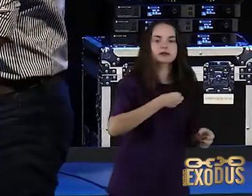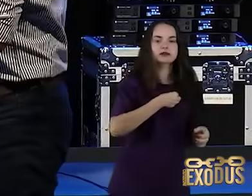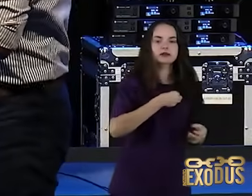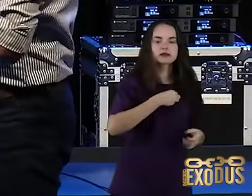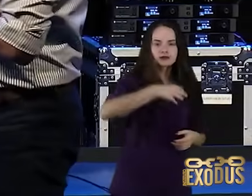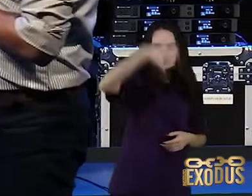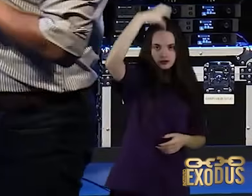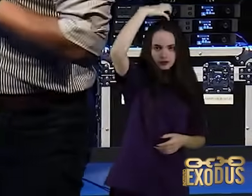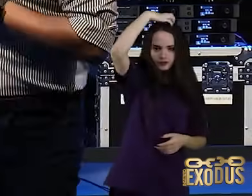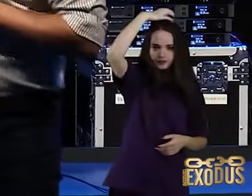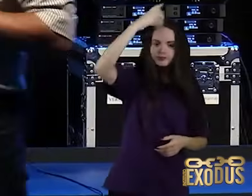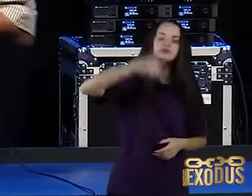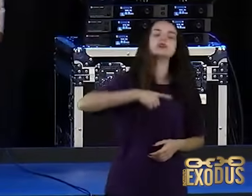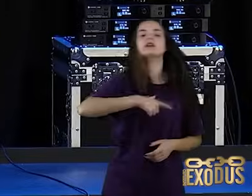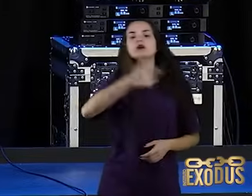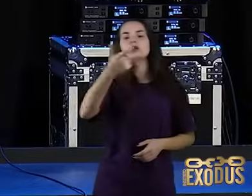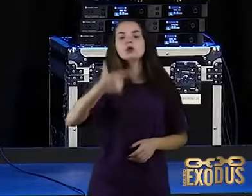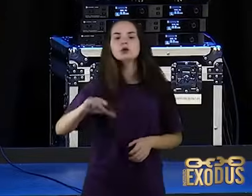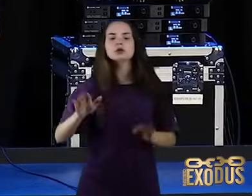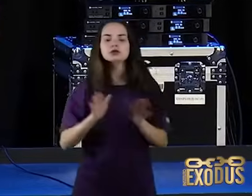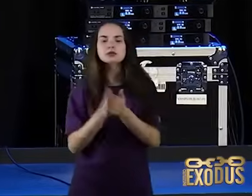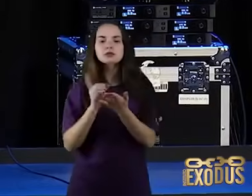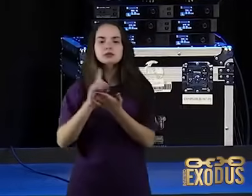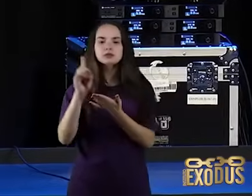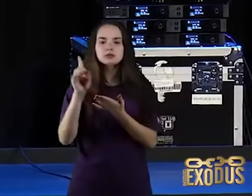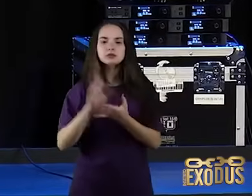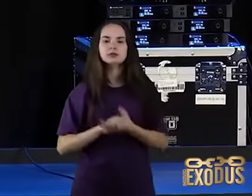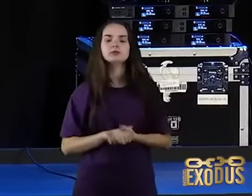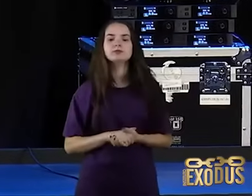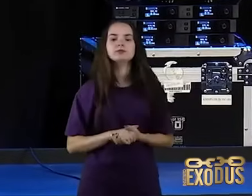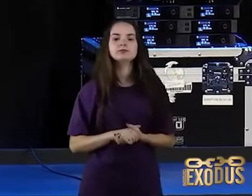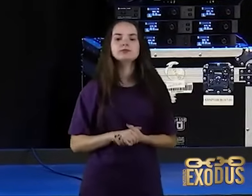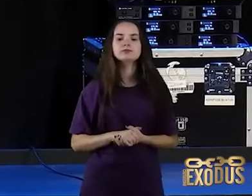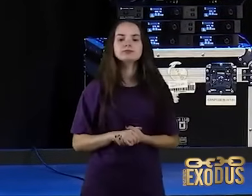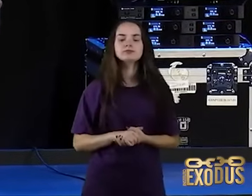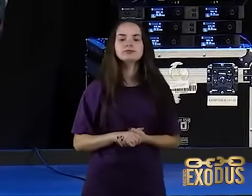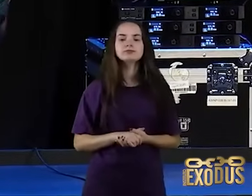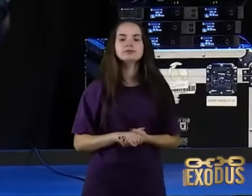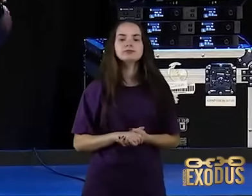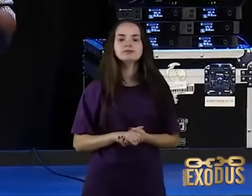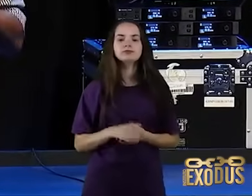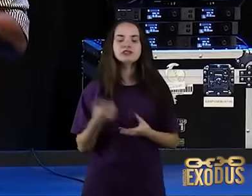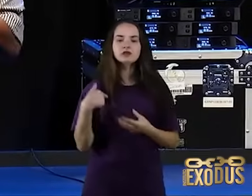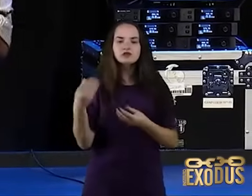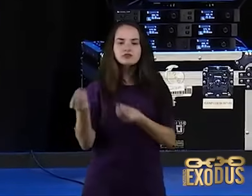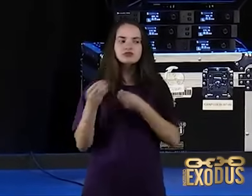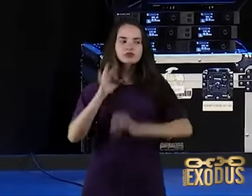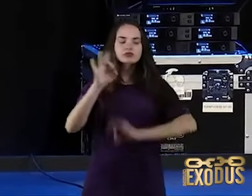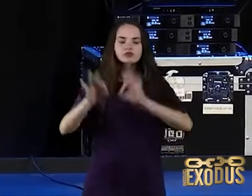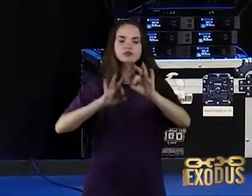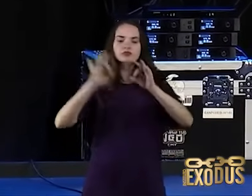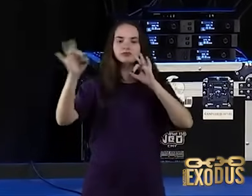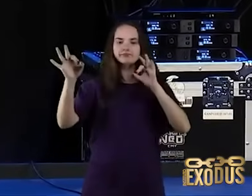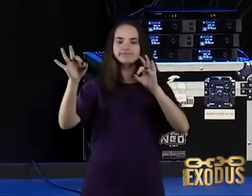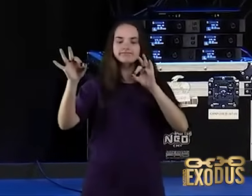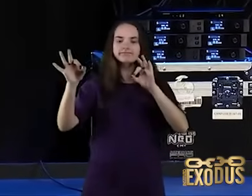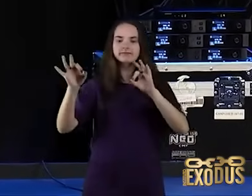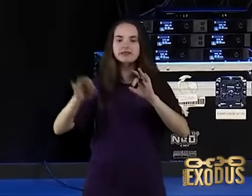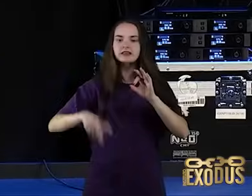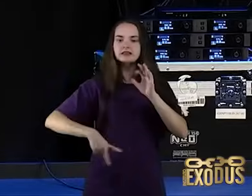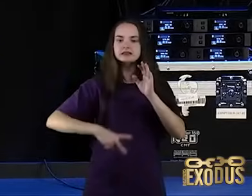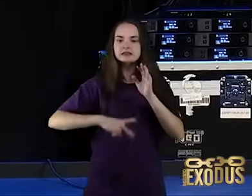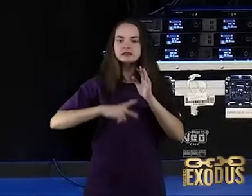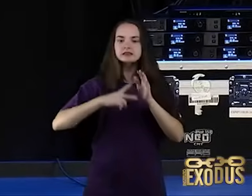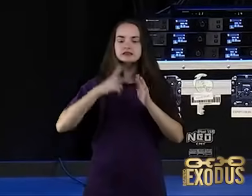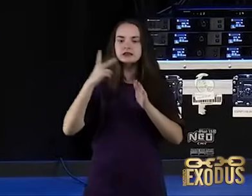Bíblia isso aqui eu ganhei de um pastor amigo meu lá da segunda Batista de Goiânia ele foi um dos pastores que ajudou a fazer a tradução